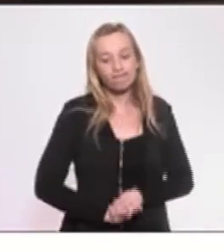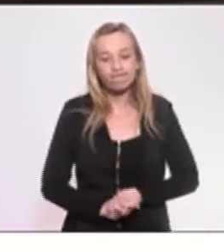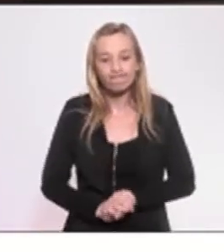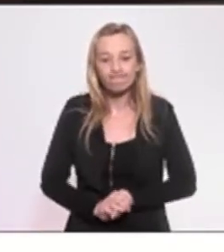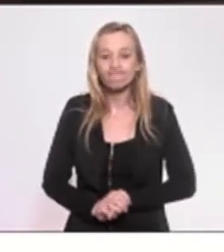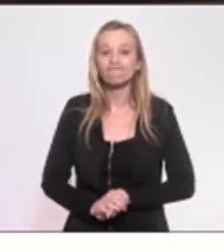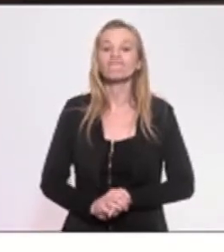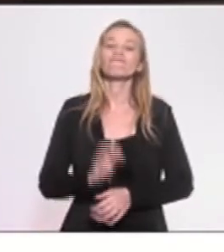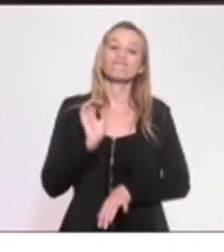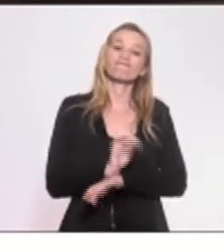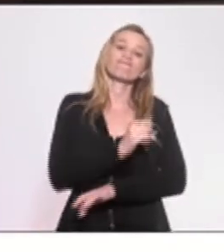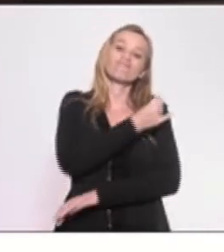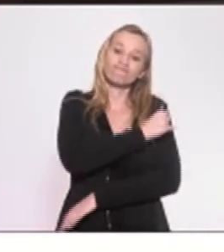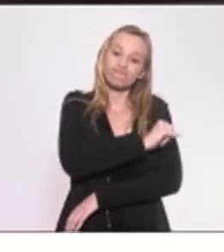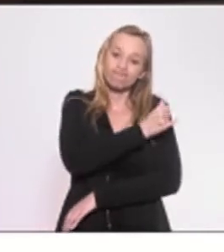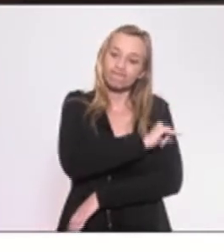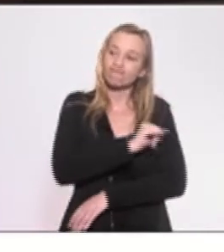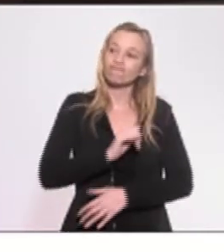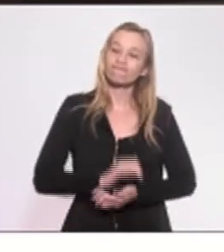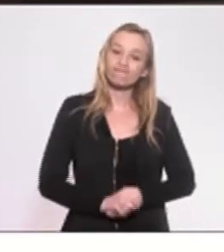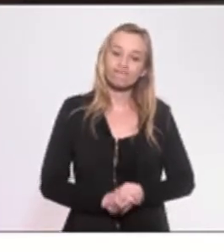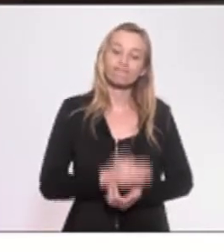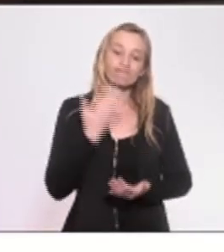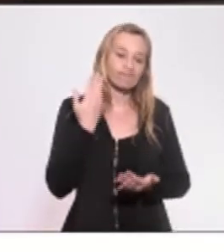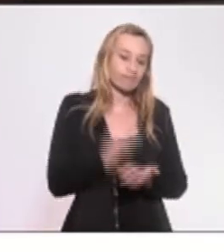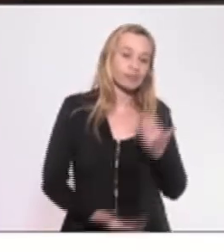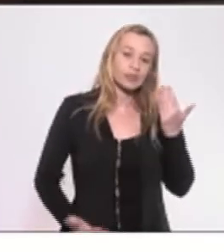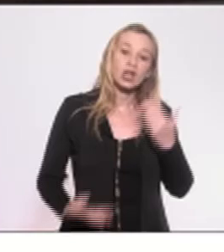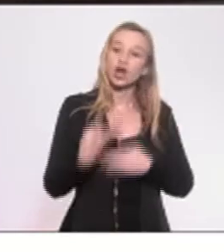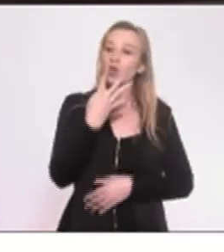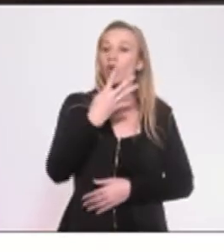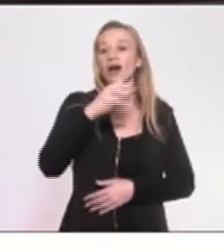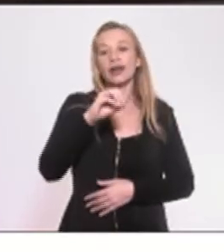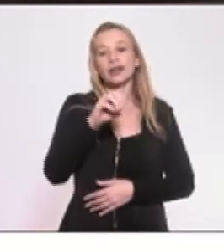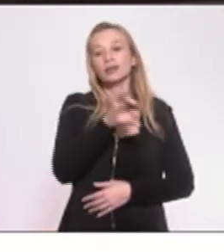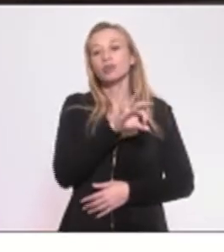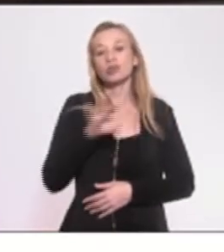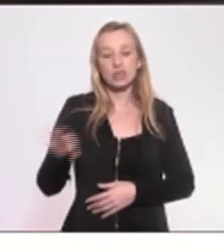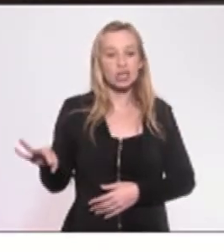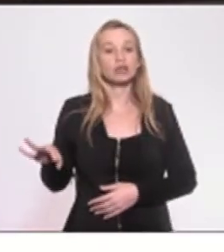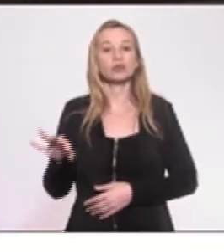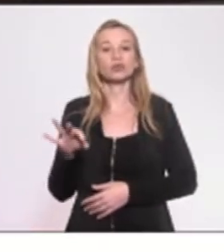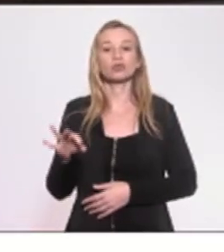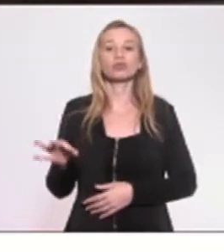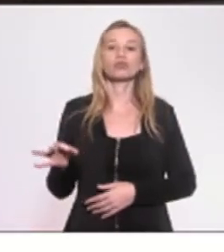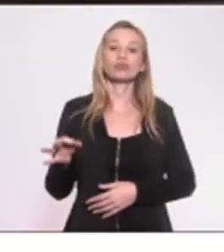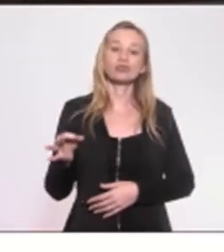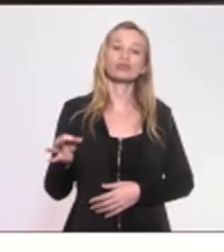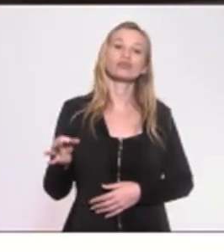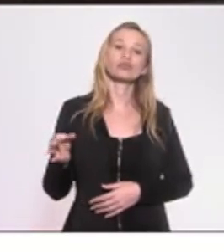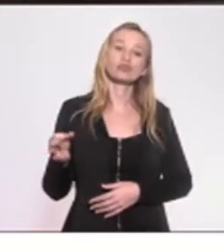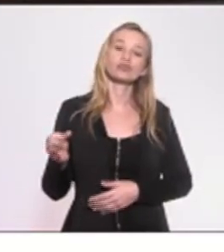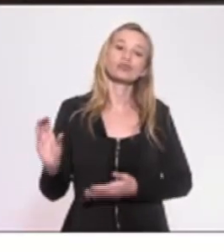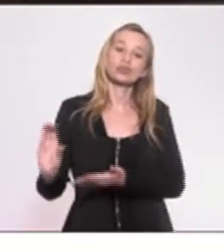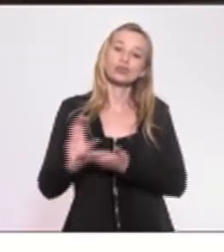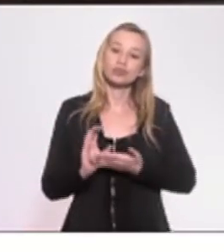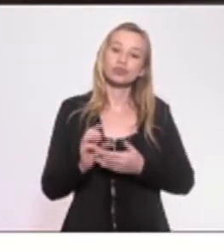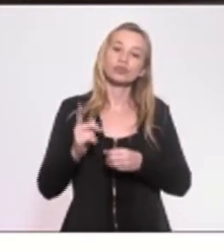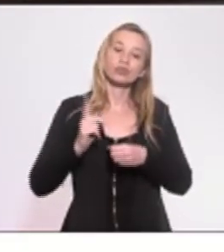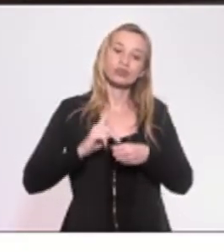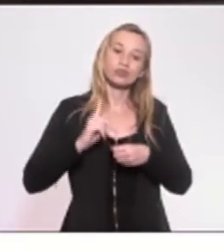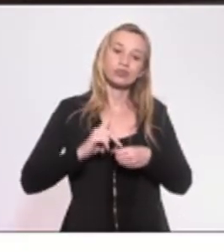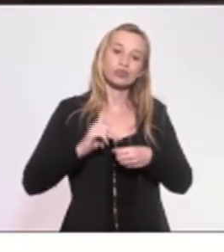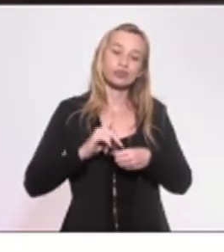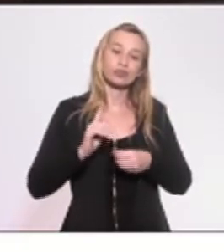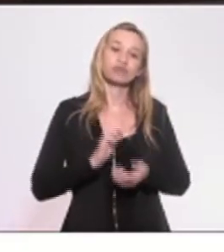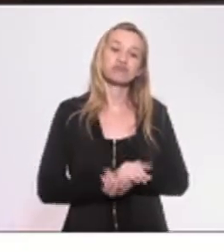E o Estado do Rio de Janeiro perderá 40% da sua arrecadação de royalties de participação especial,